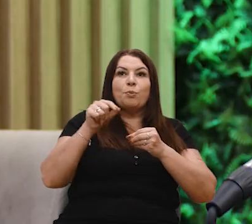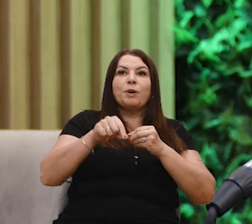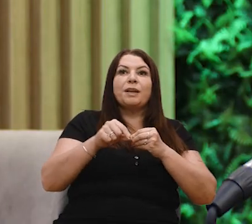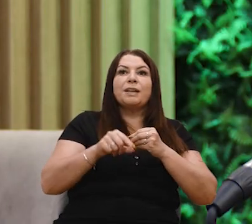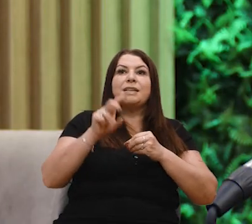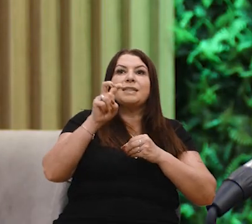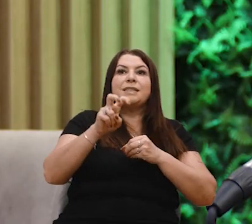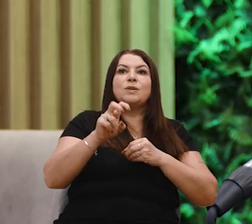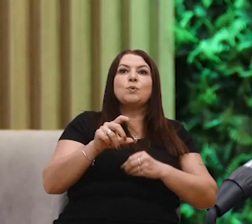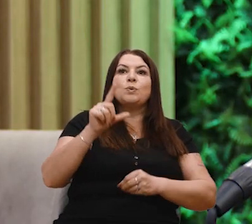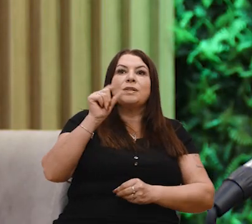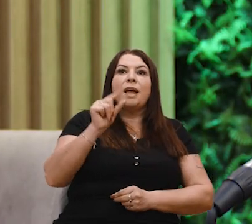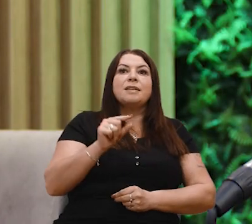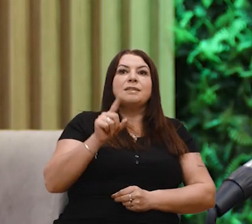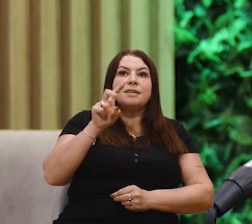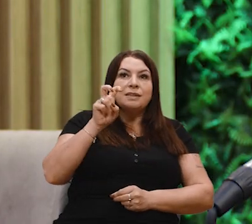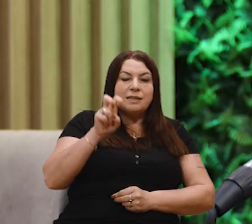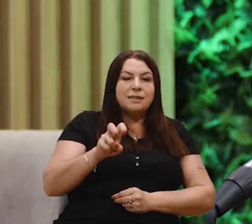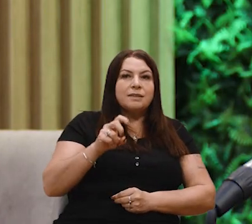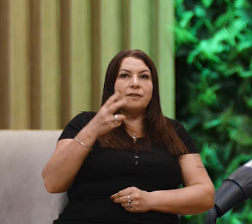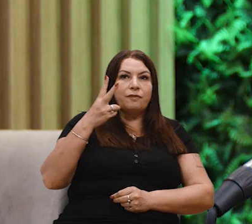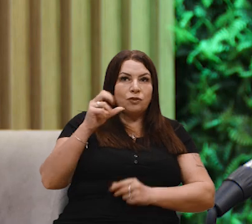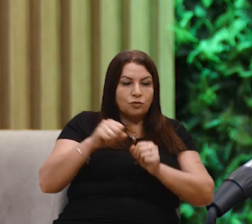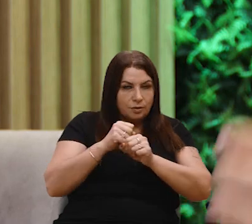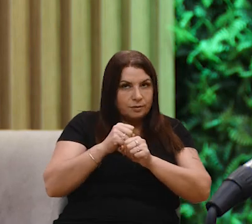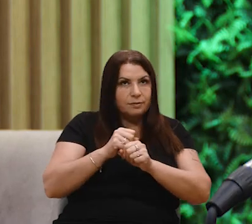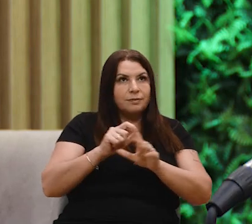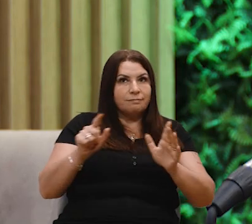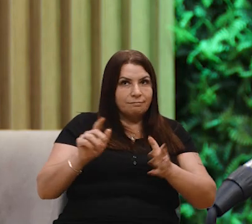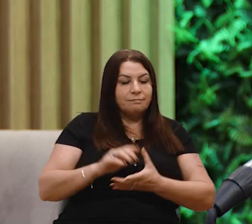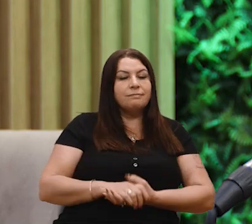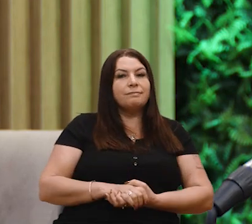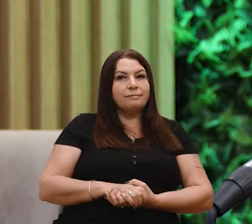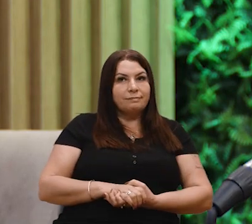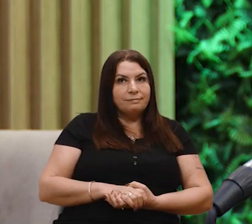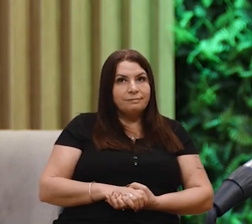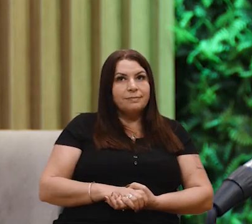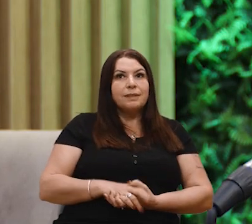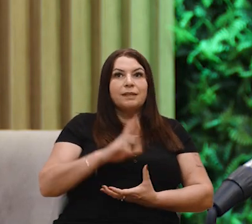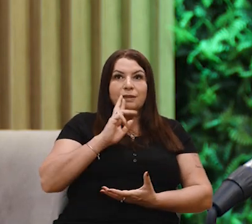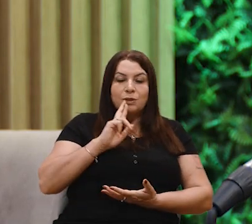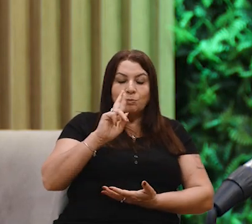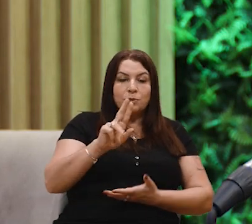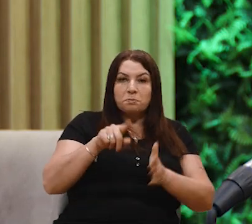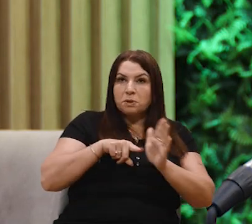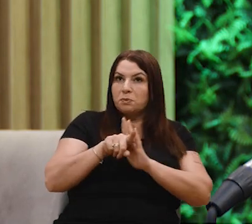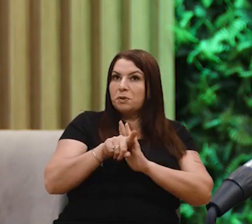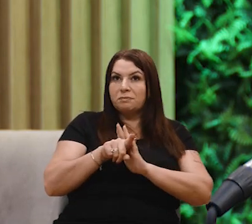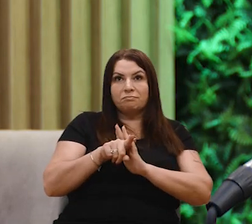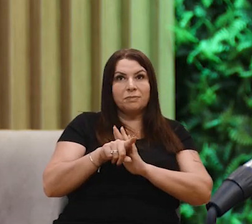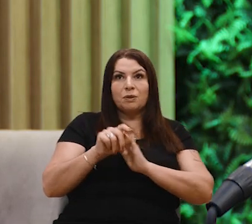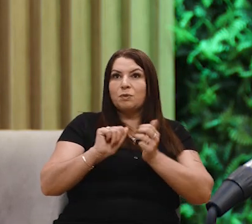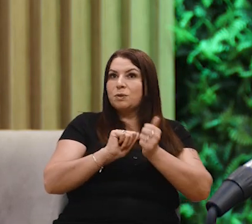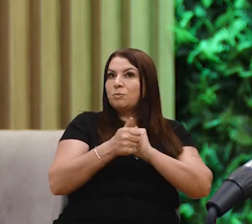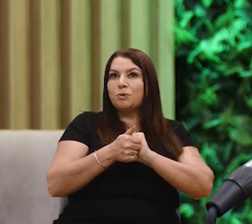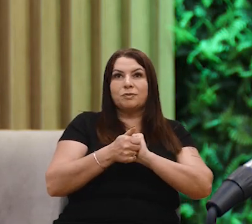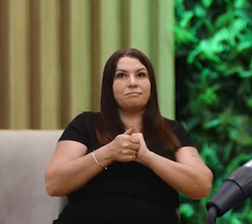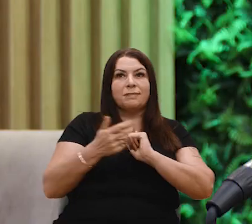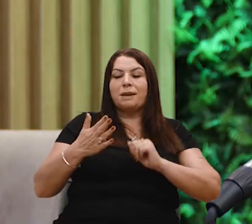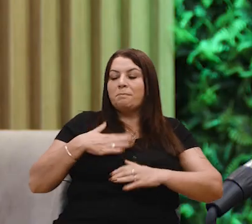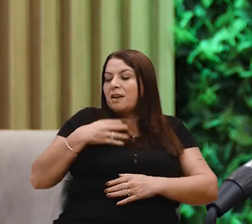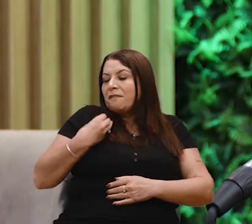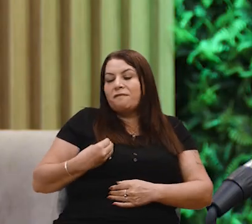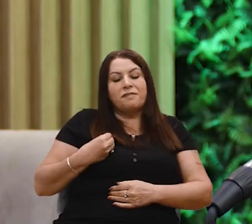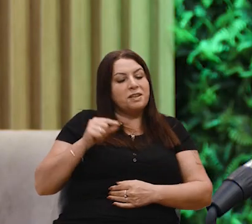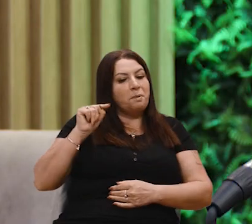de como eu quero estar daqui a 5, 10, 15, 20 anos, né? Tem que pensar nisso. E respondendo a pergunta, o